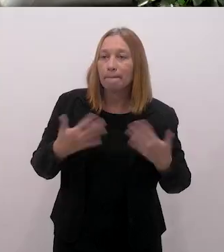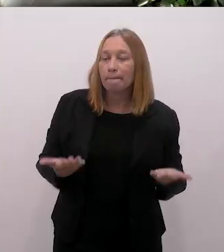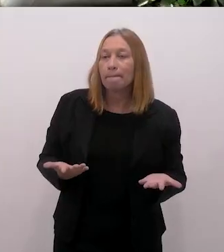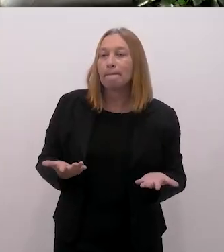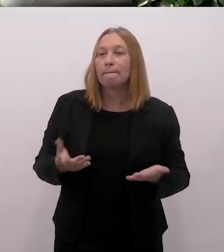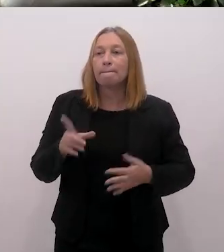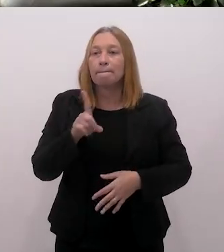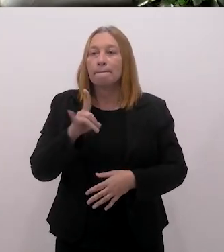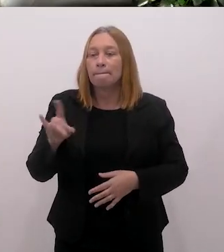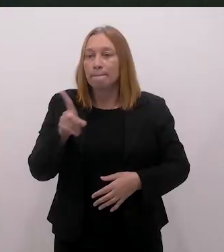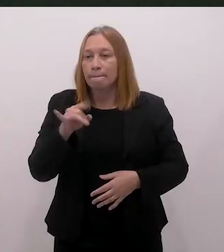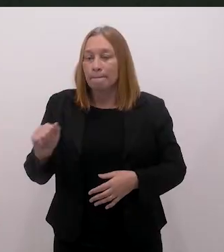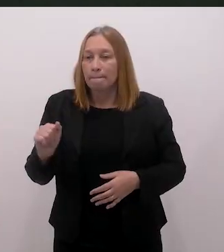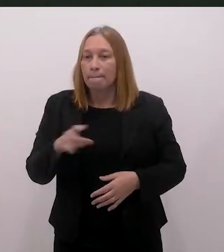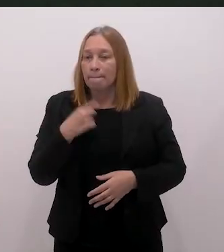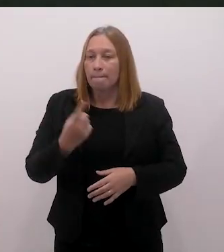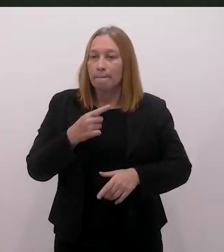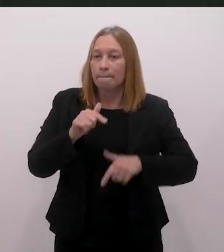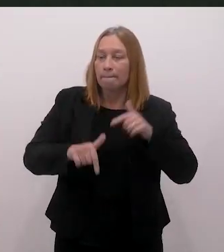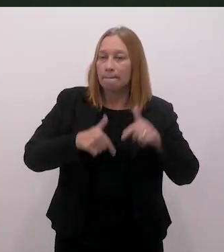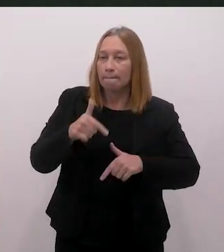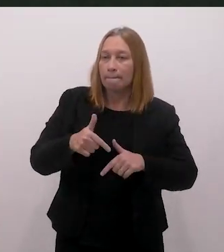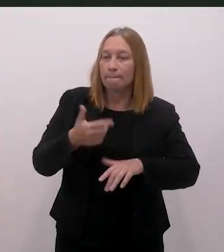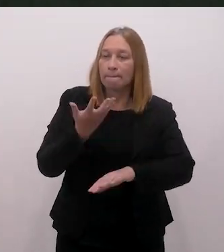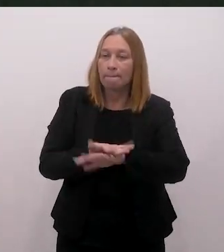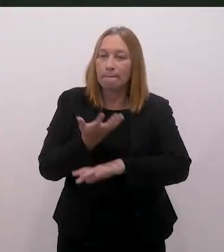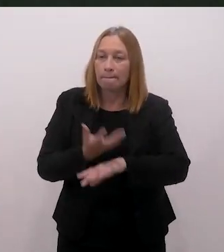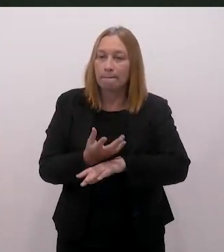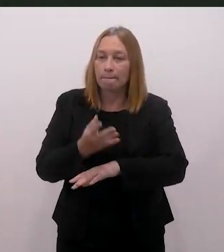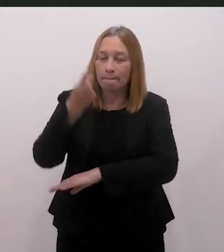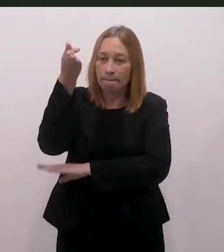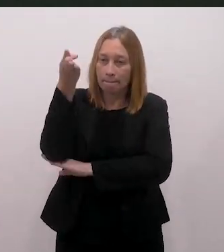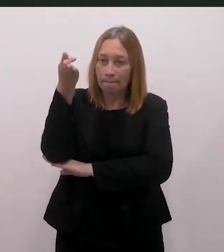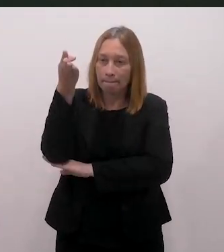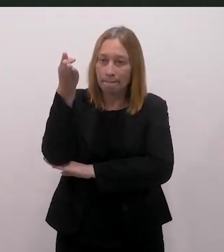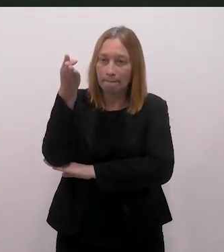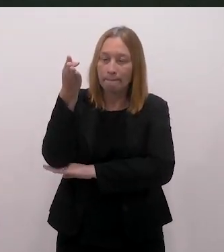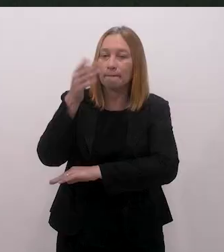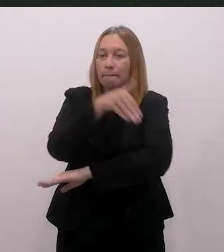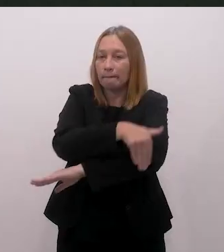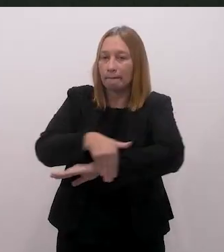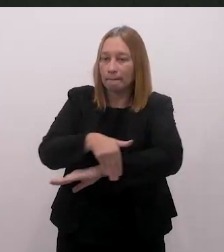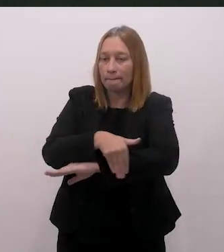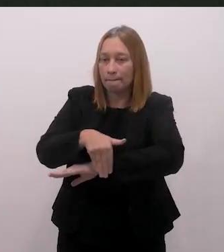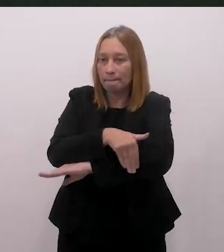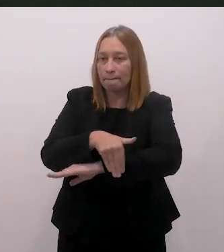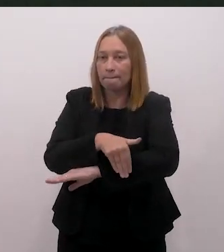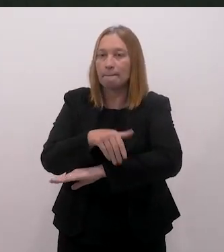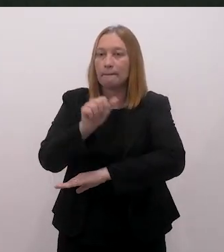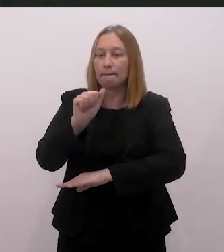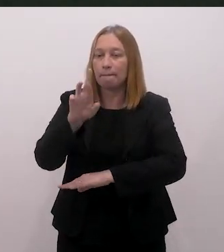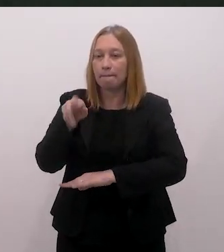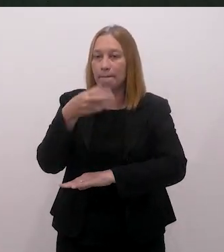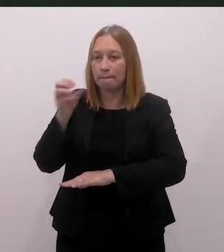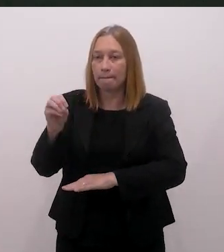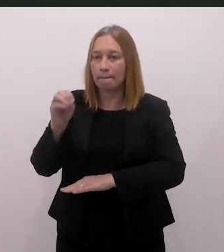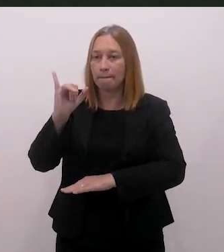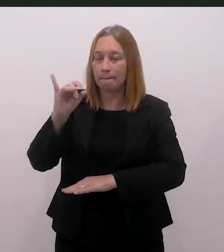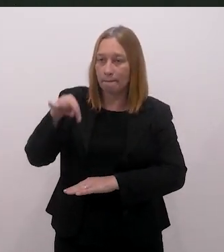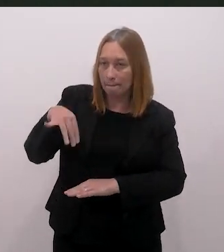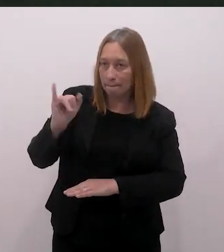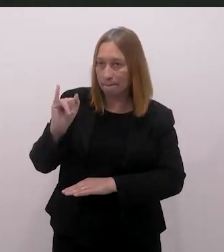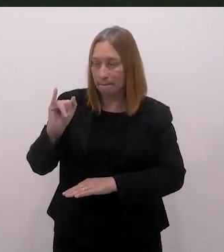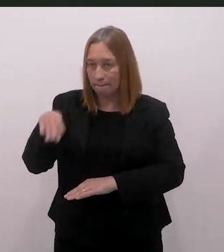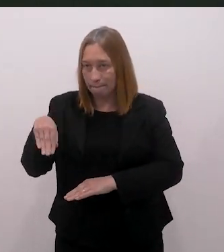que funciona. O Dida, nós trabalhamos na Praça da Bandeira, na Rua Barão de Guatemi